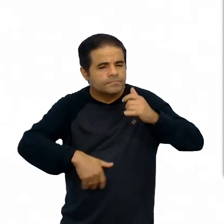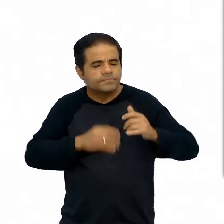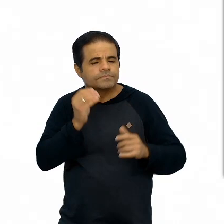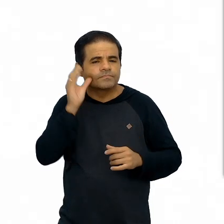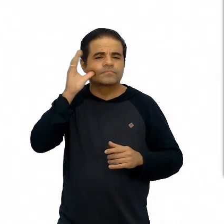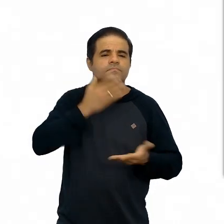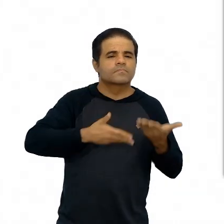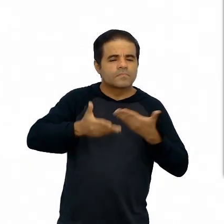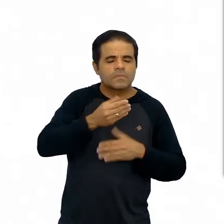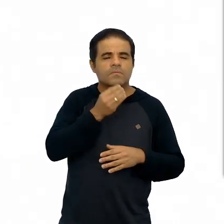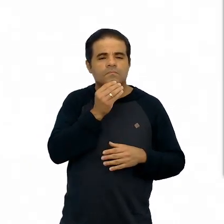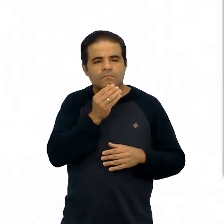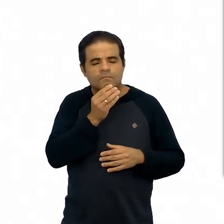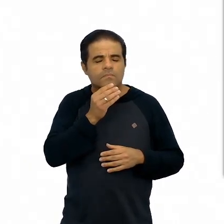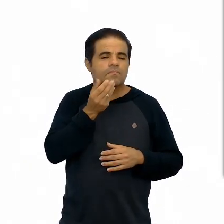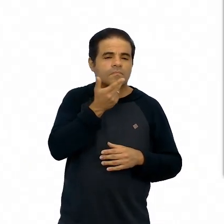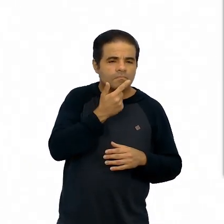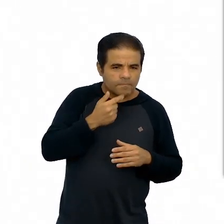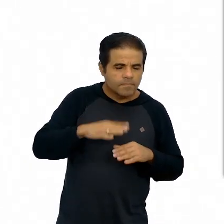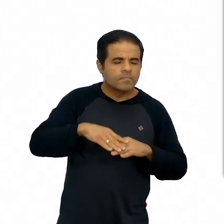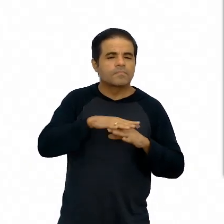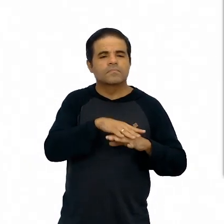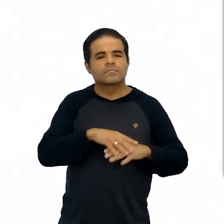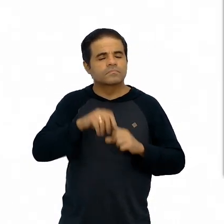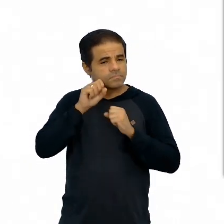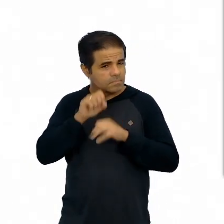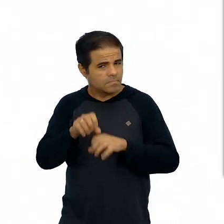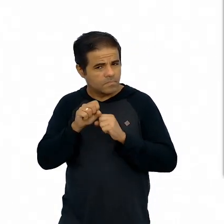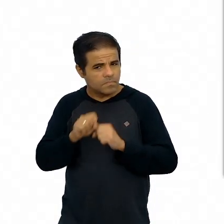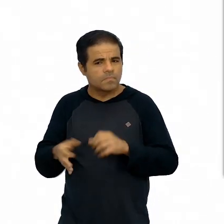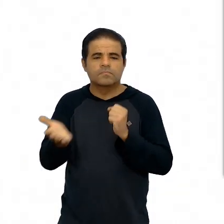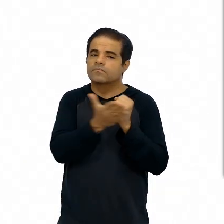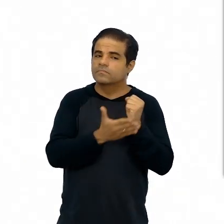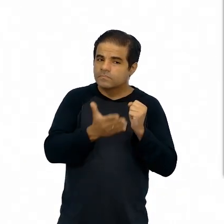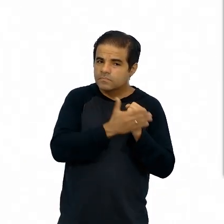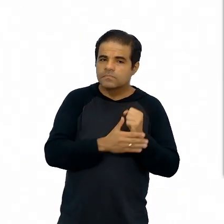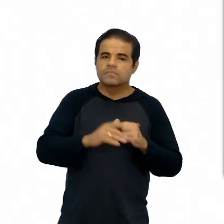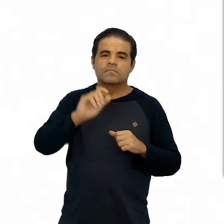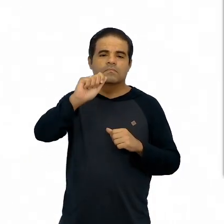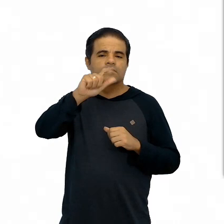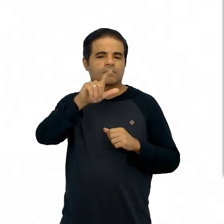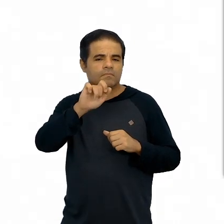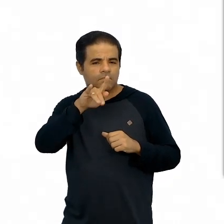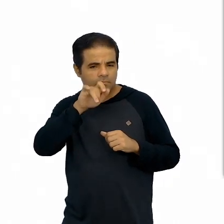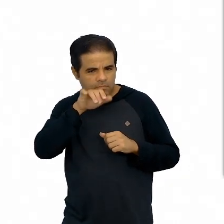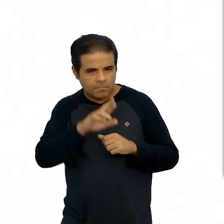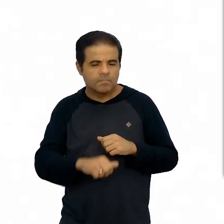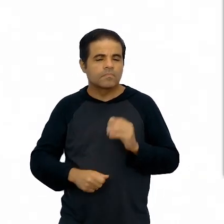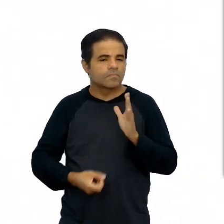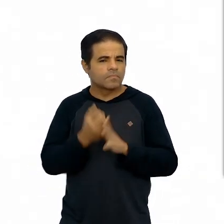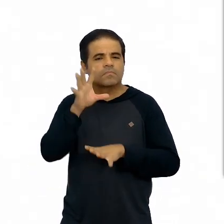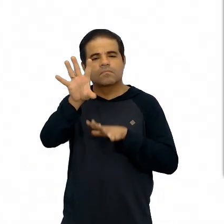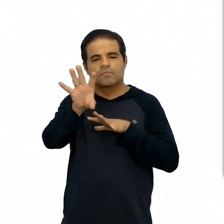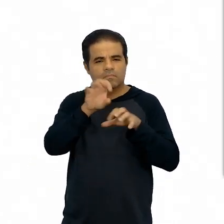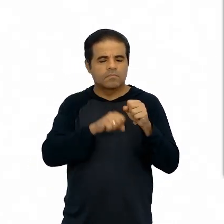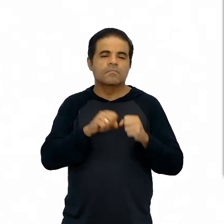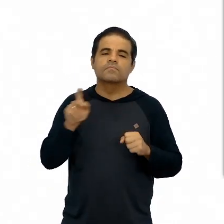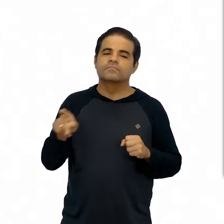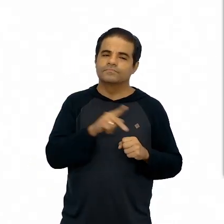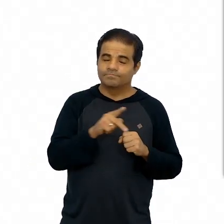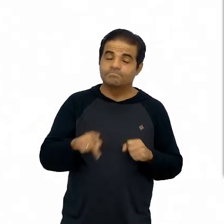Conhecimento Matemático Específico para o Ensino na Educação Básica, a Álgebra na Escola e na Formação do